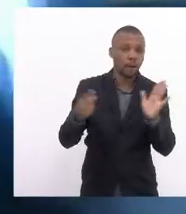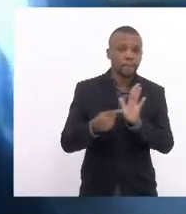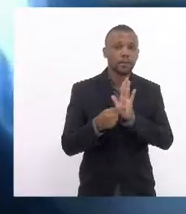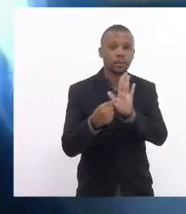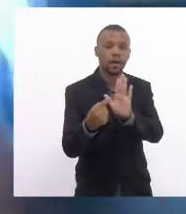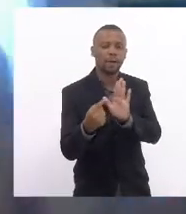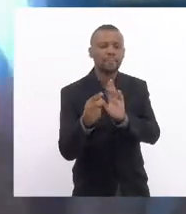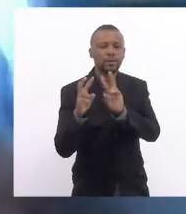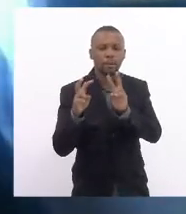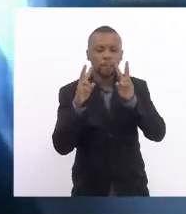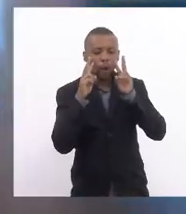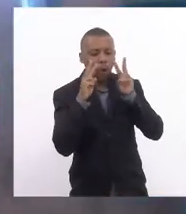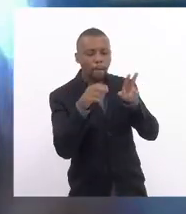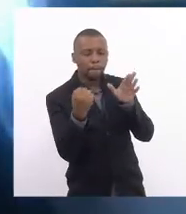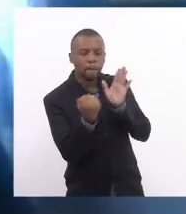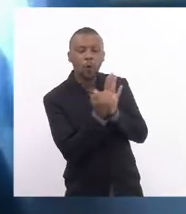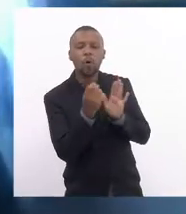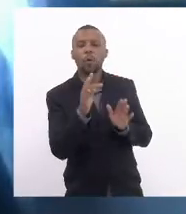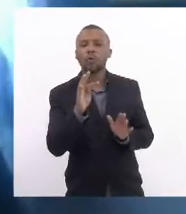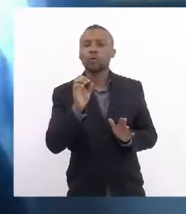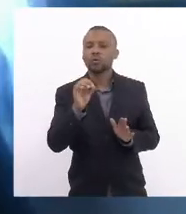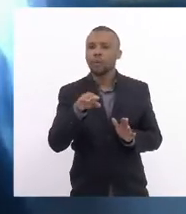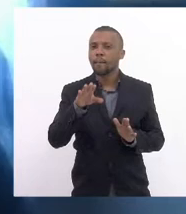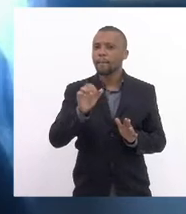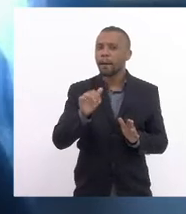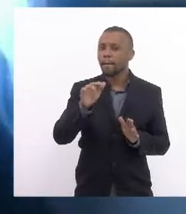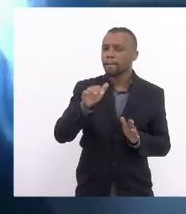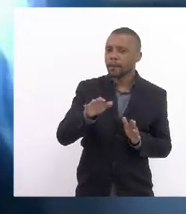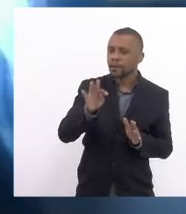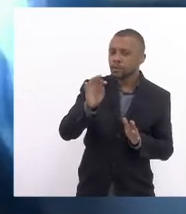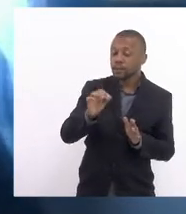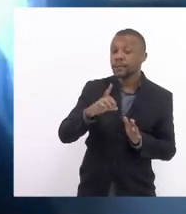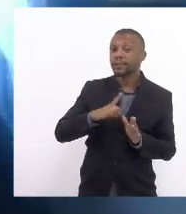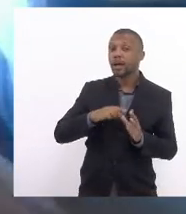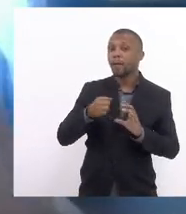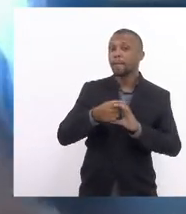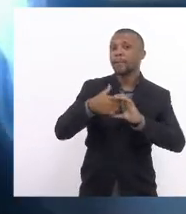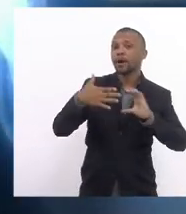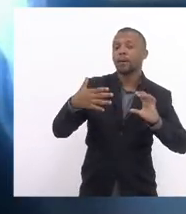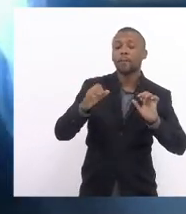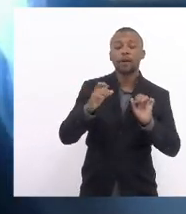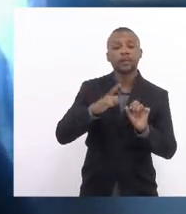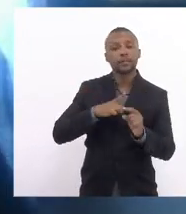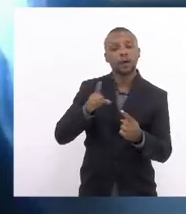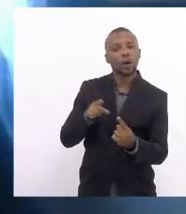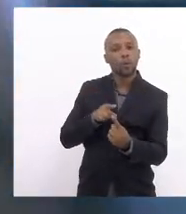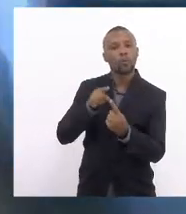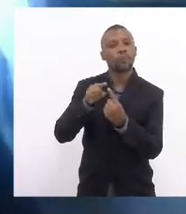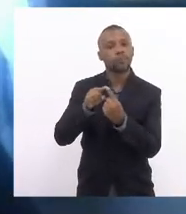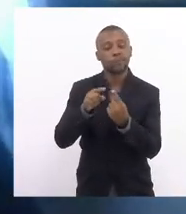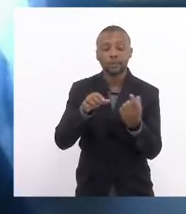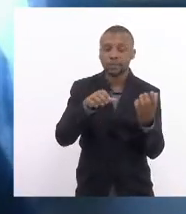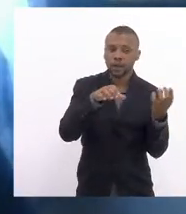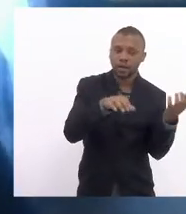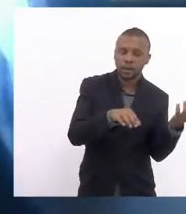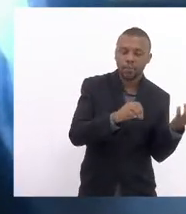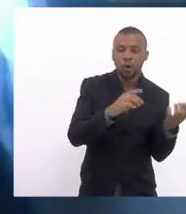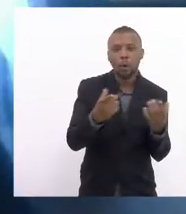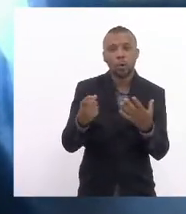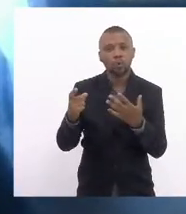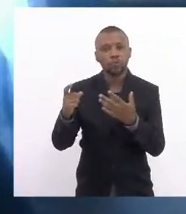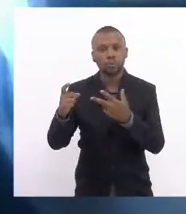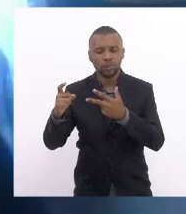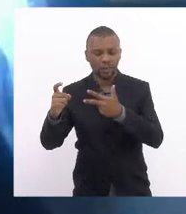do tombamento também tem outras conotações. Pode ter um intuito da Câmara ou do Executivo de